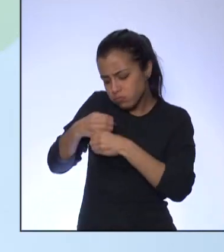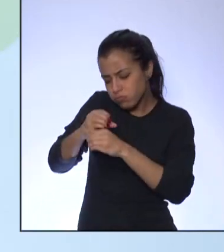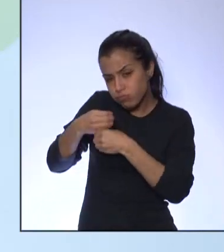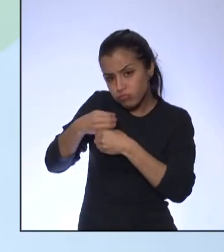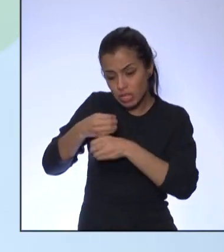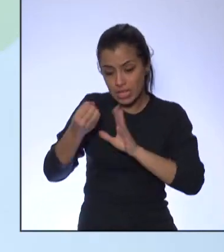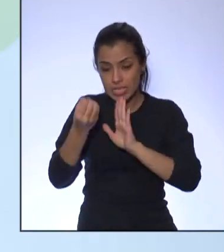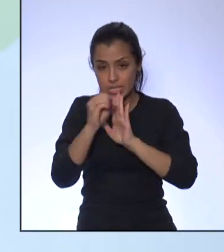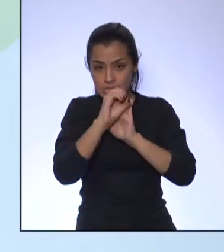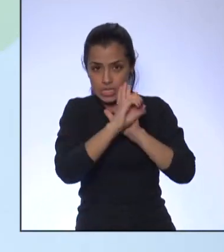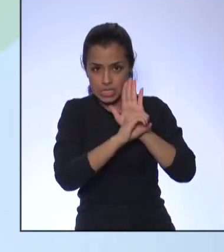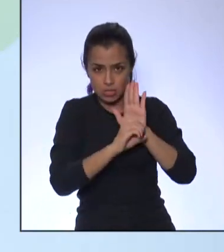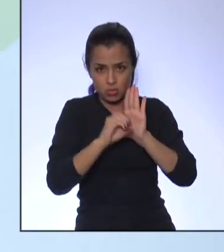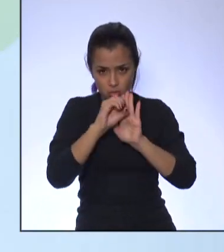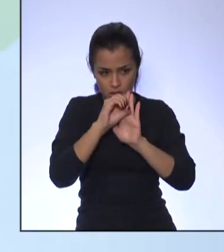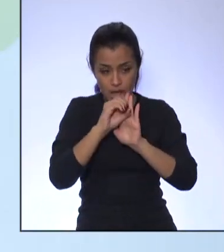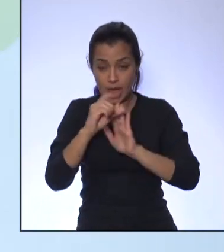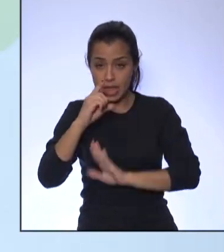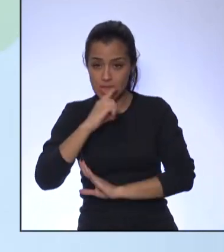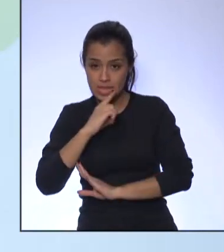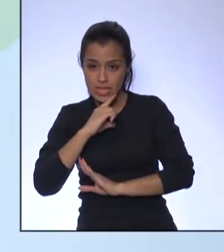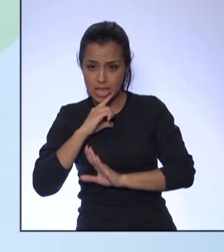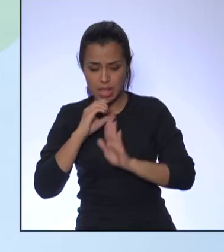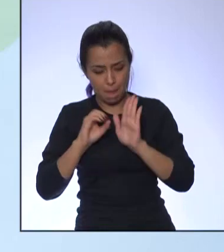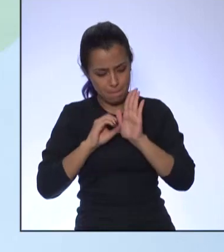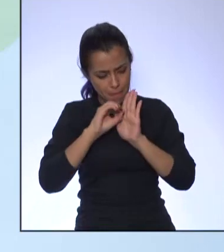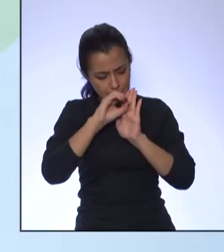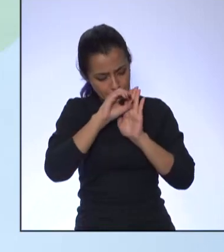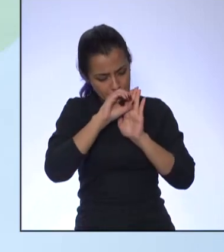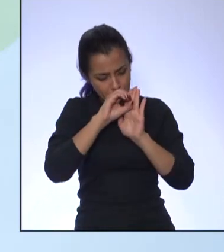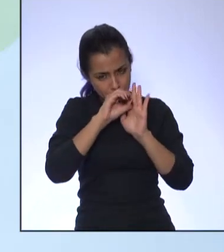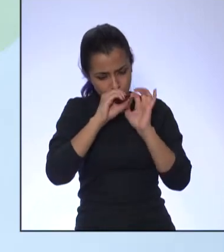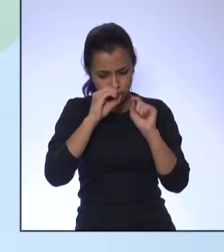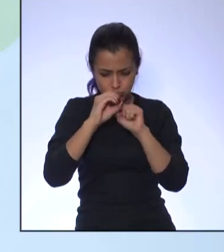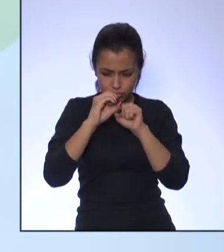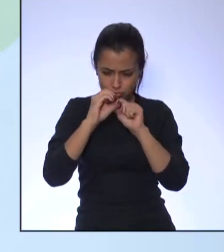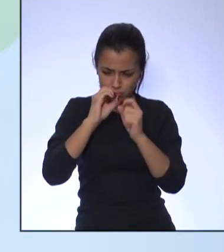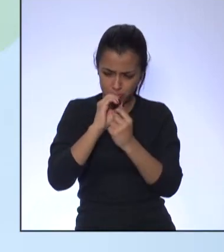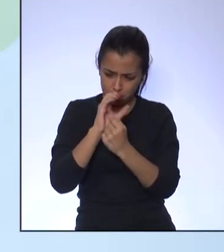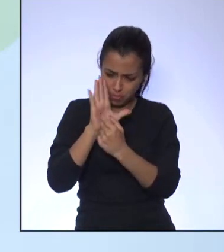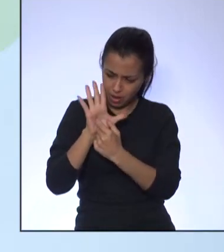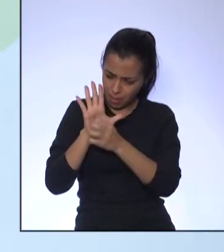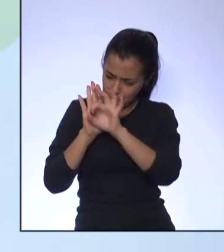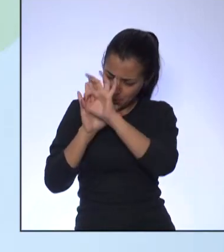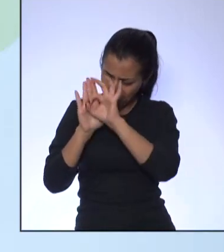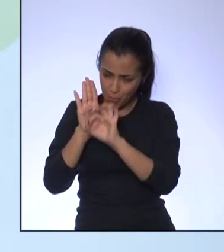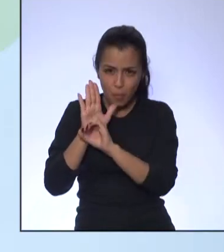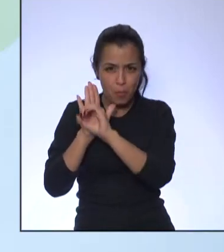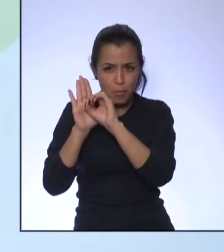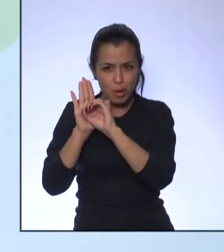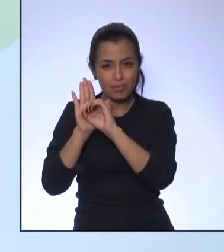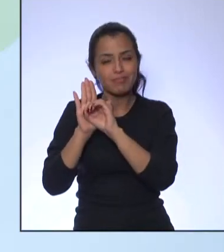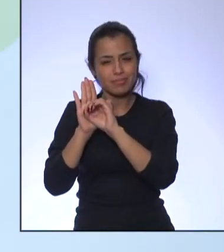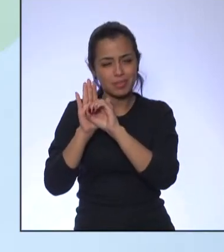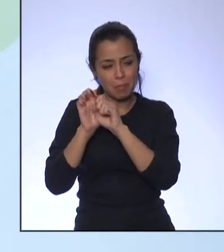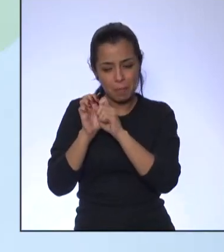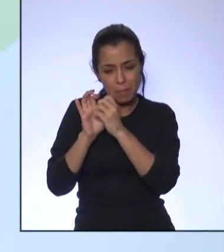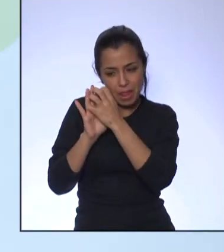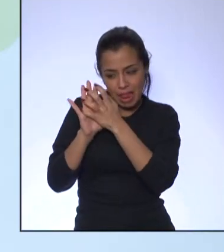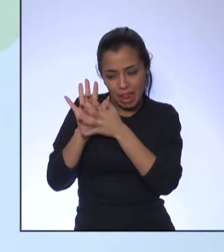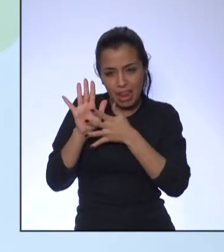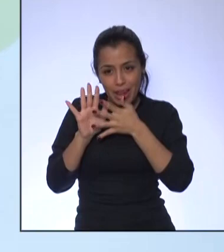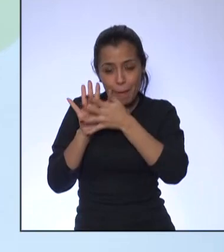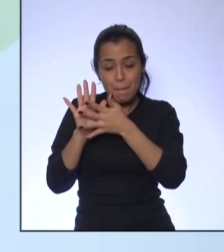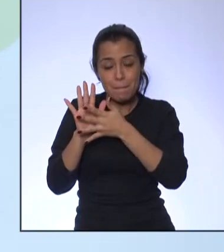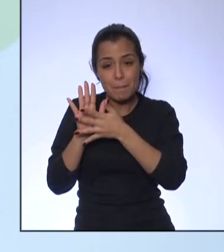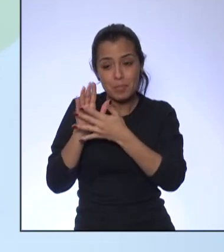Essa estrutura ela é composta por outros fragmentos, né, por outras estruturas, para dar função, né, e para dar